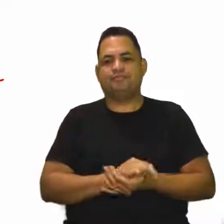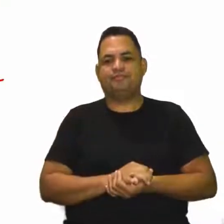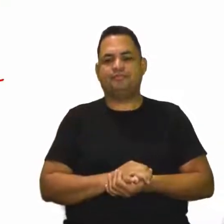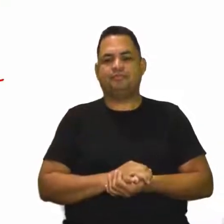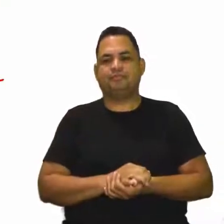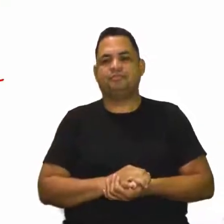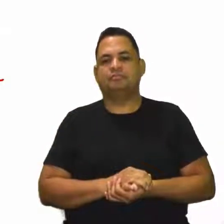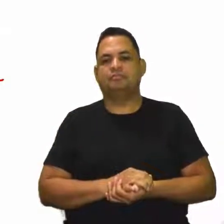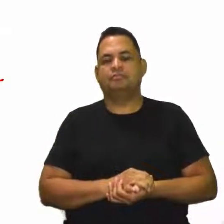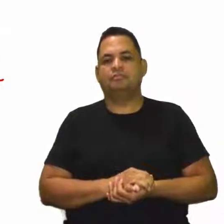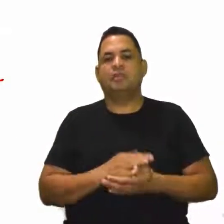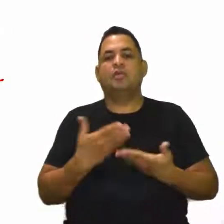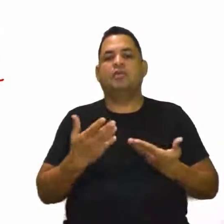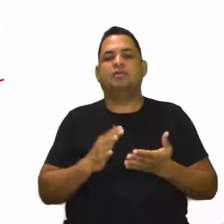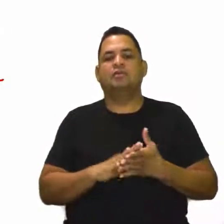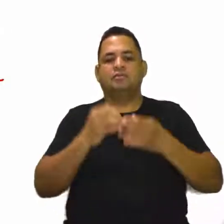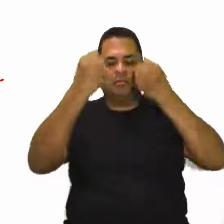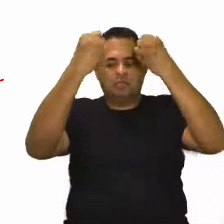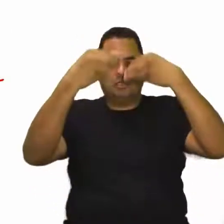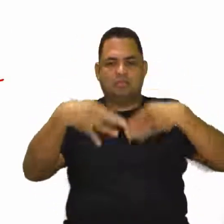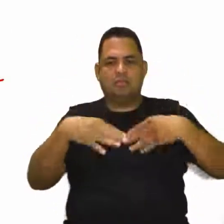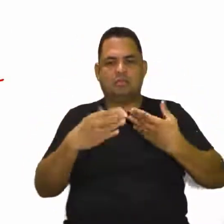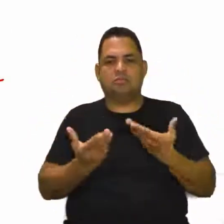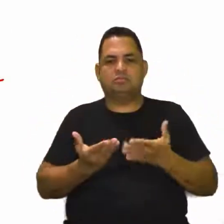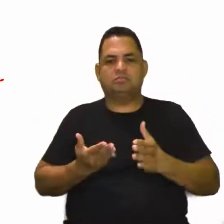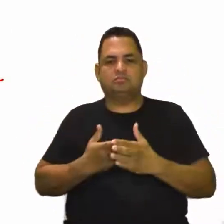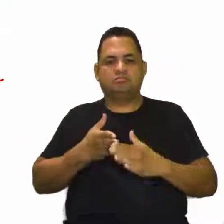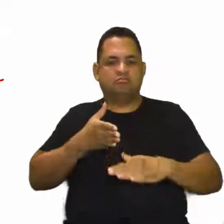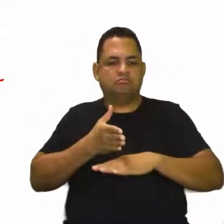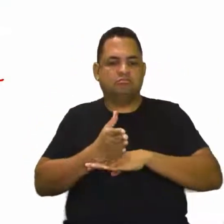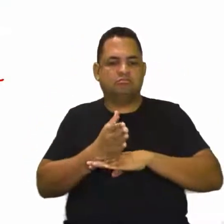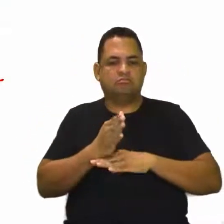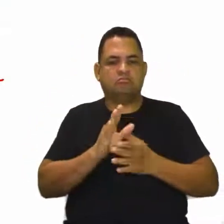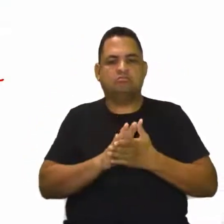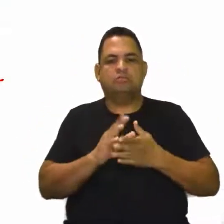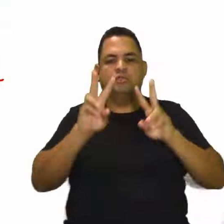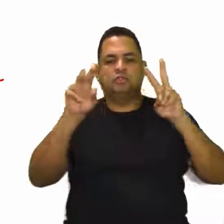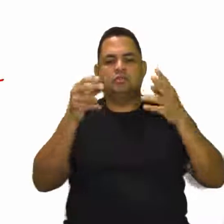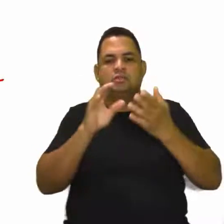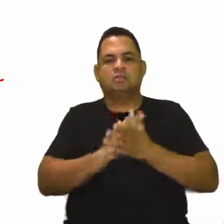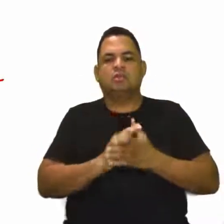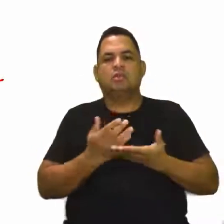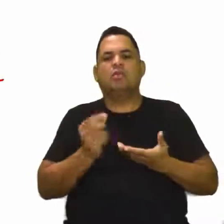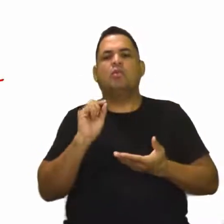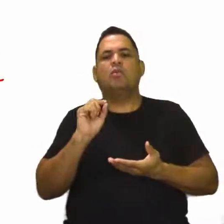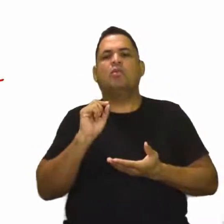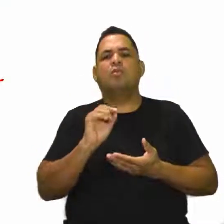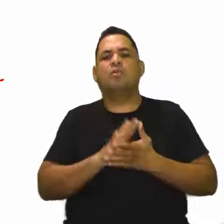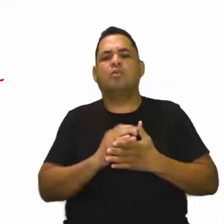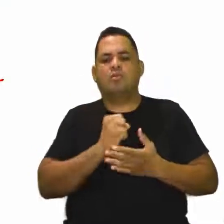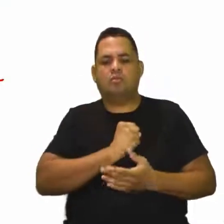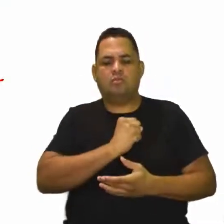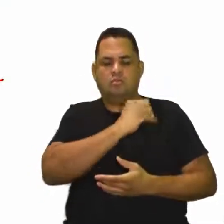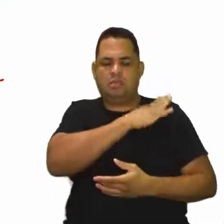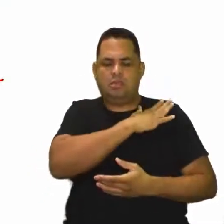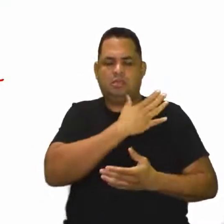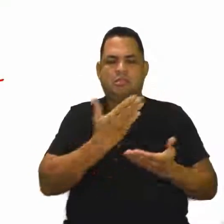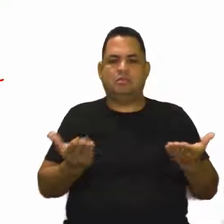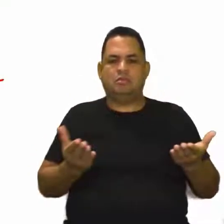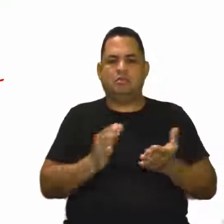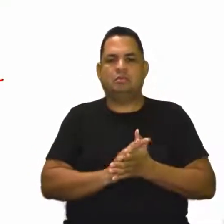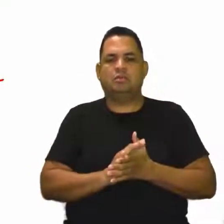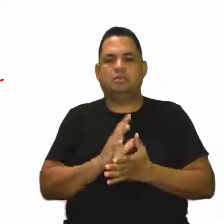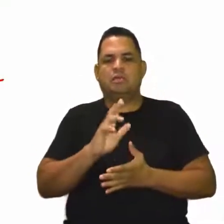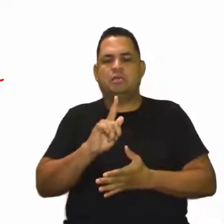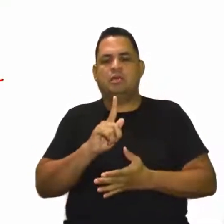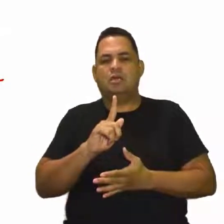isso muito bem com vocês, sabe como? Quando nós entrarmos nesse assunto do regime militar. Que a galera fala aí, aluno,